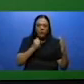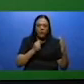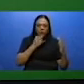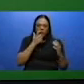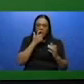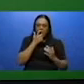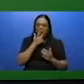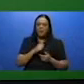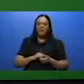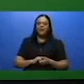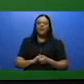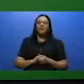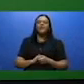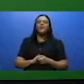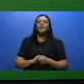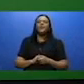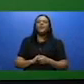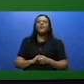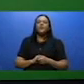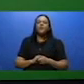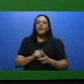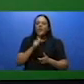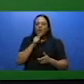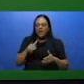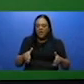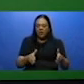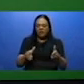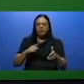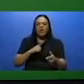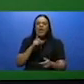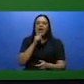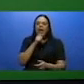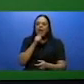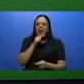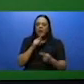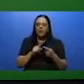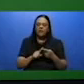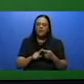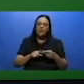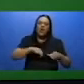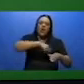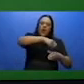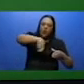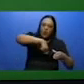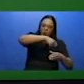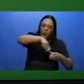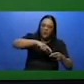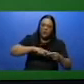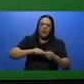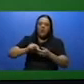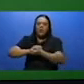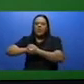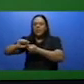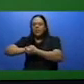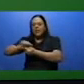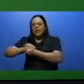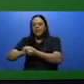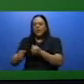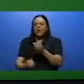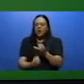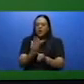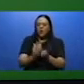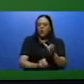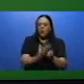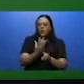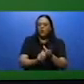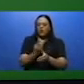Ah, então, olha lá, os rios garantem água para beber, para cozinhar, lavar, cultivar